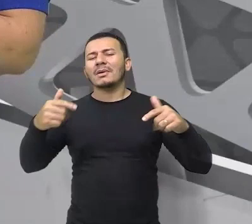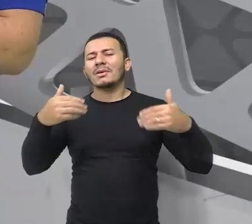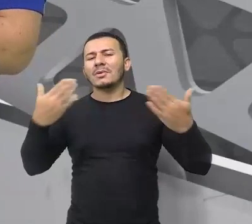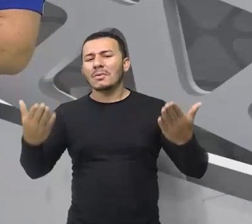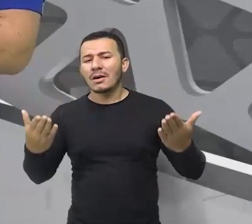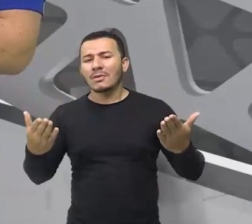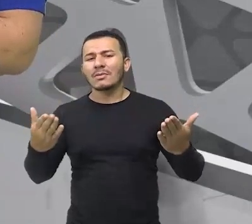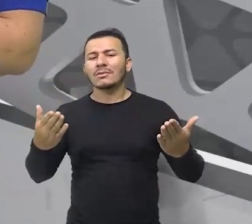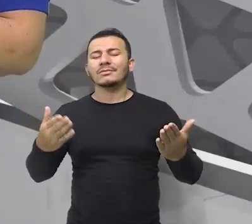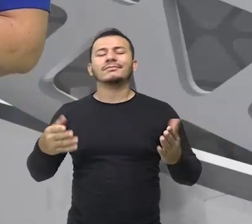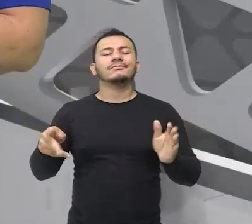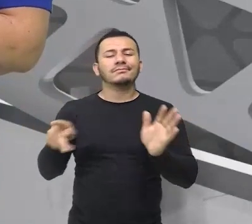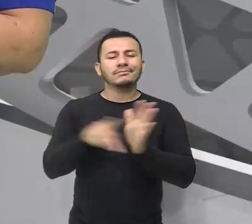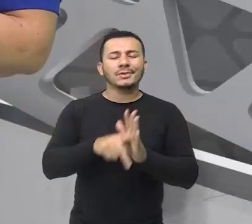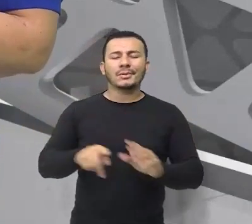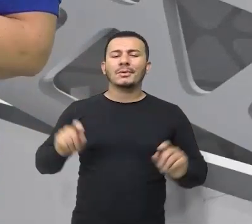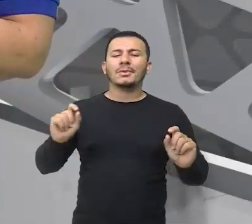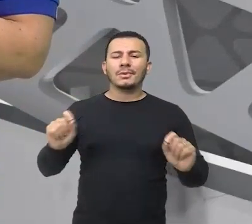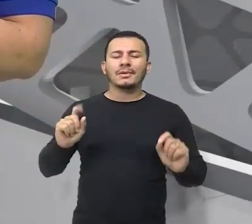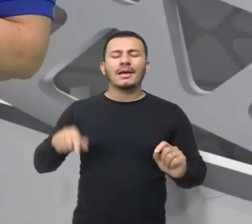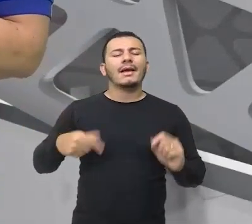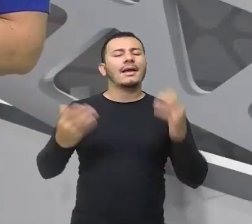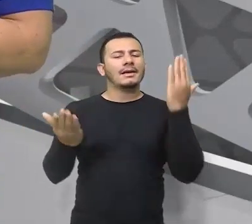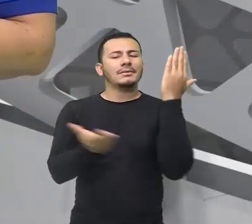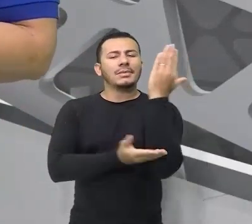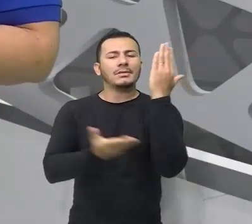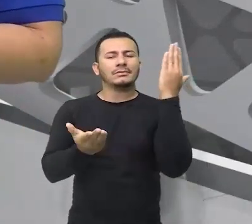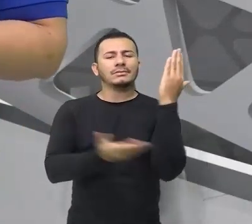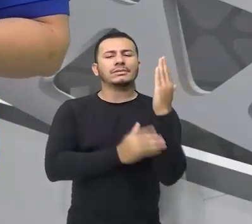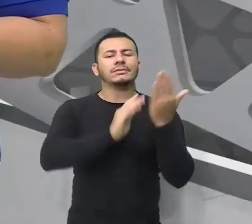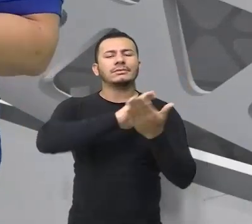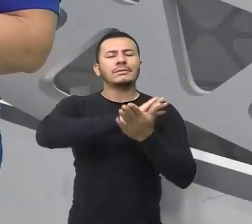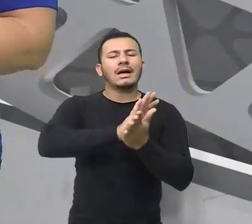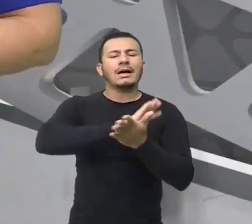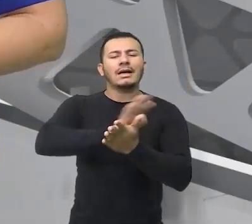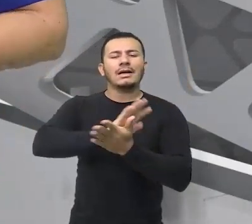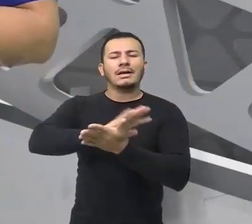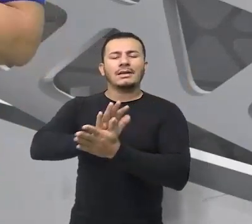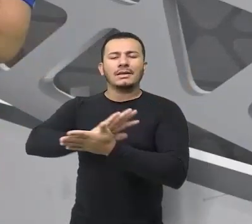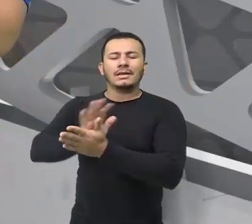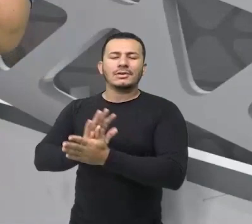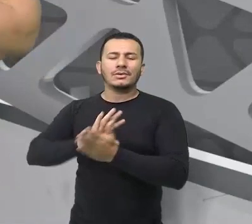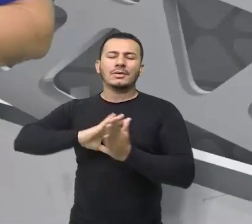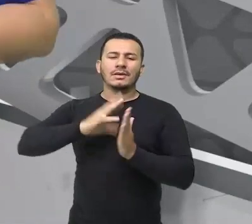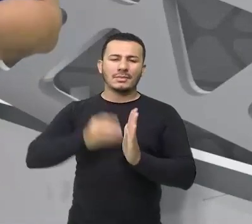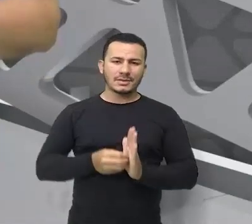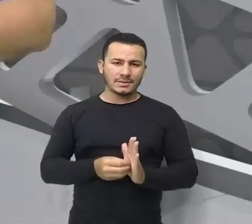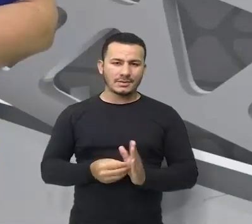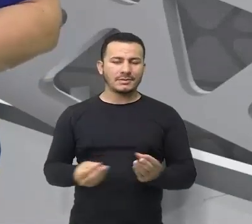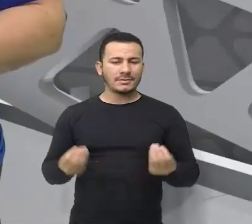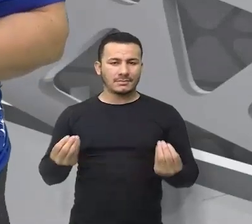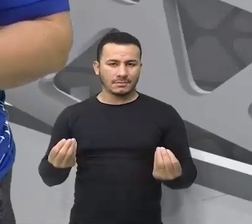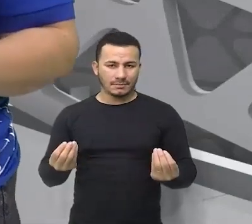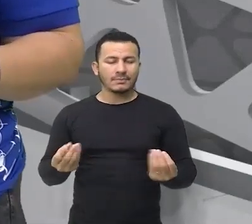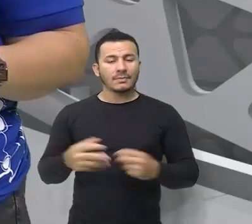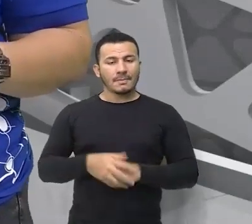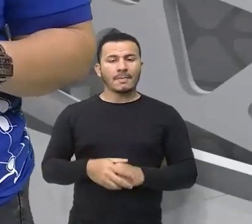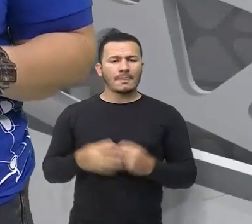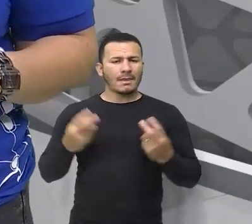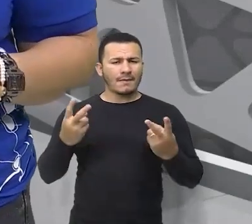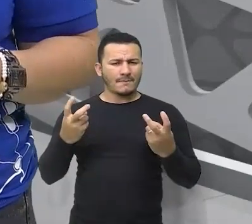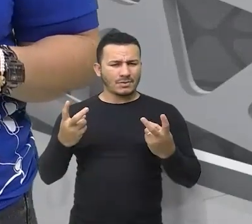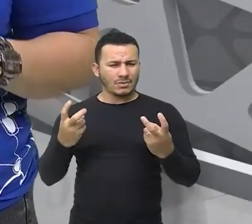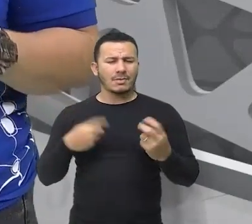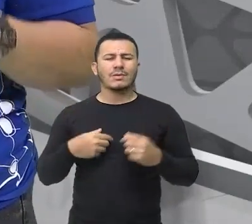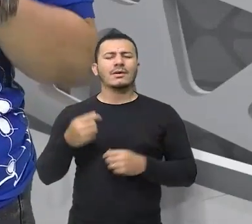é justamente destruir a floresta, não é mesmo? Ele está aí, então, a gente observa aí a questão